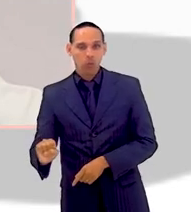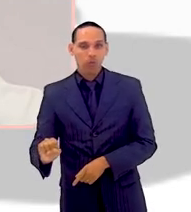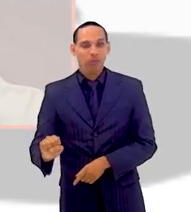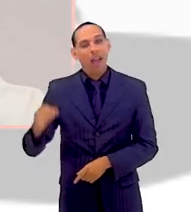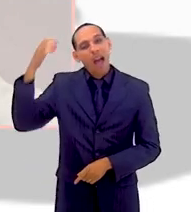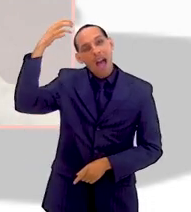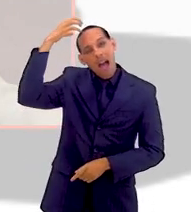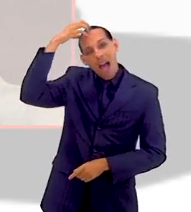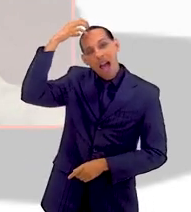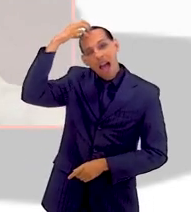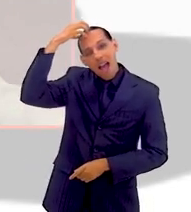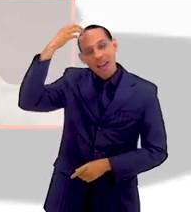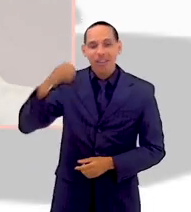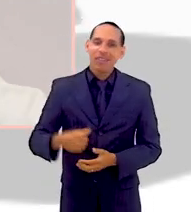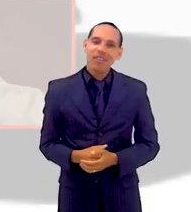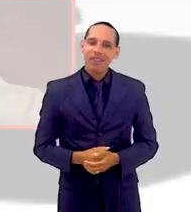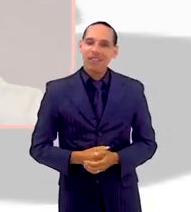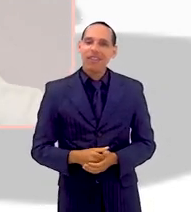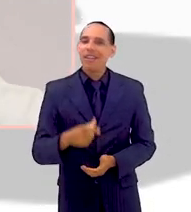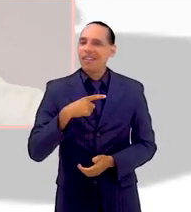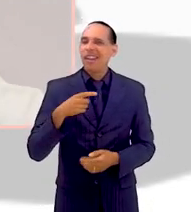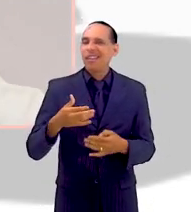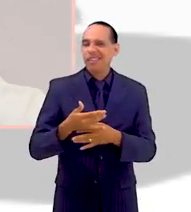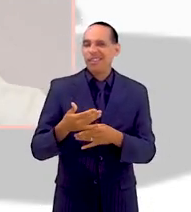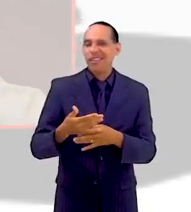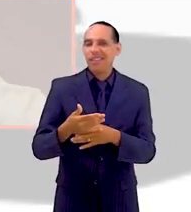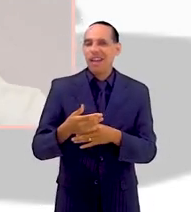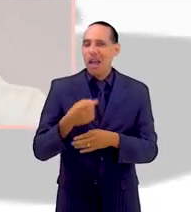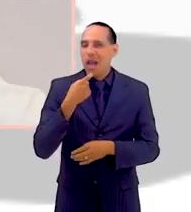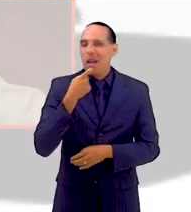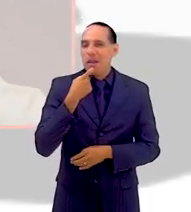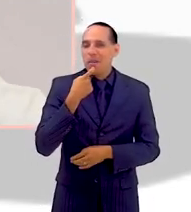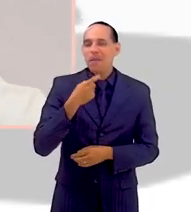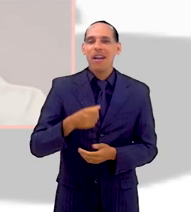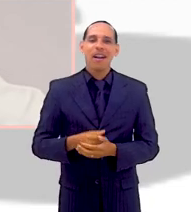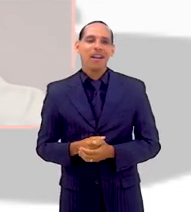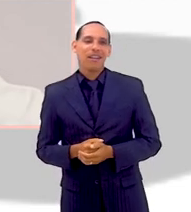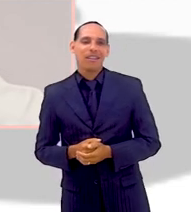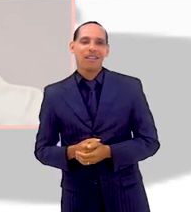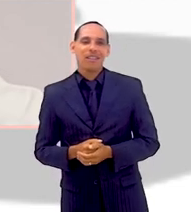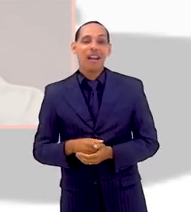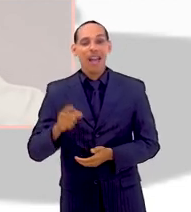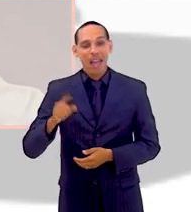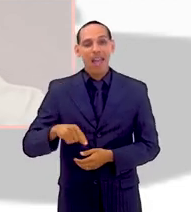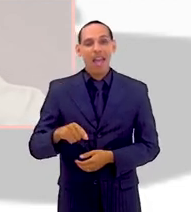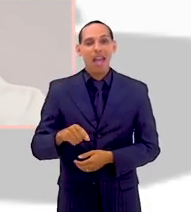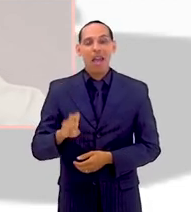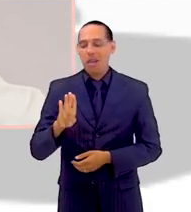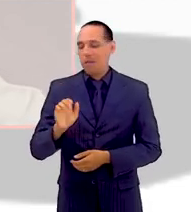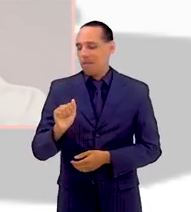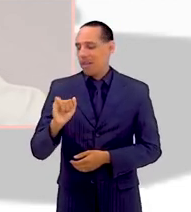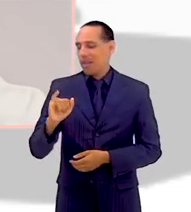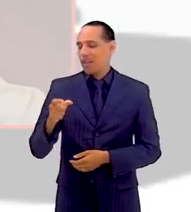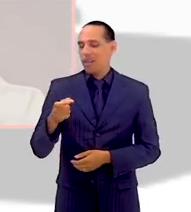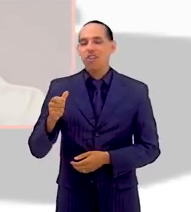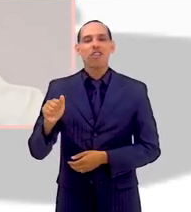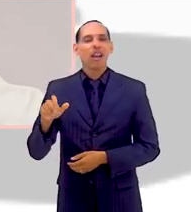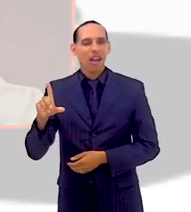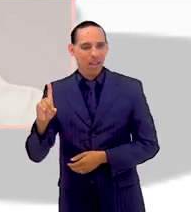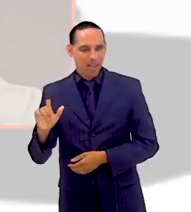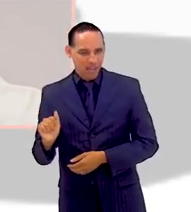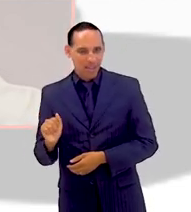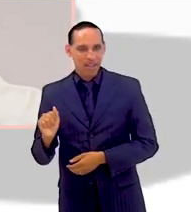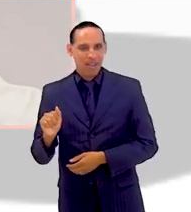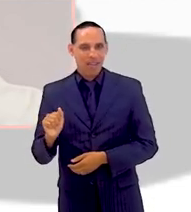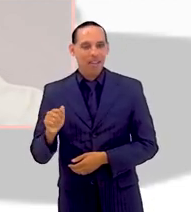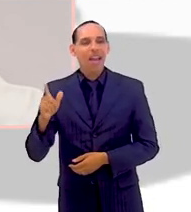dos Reis, o processo que envolve as cidades próximas do Rio, a chamada Baixada, atrativo